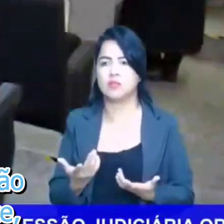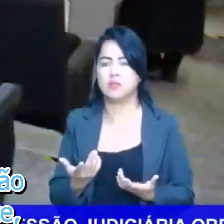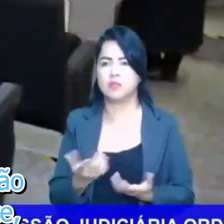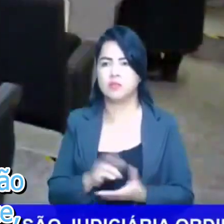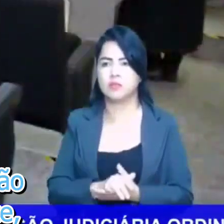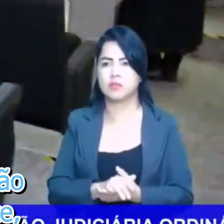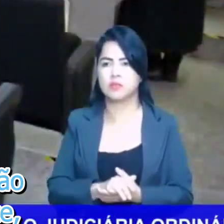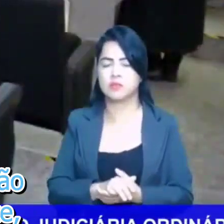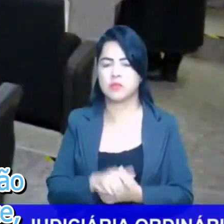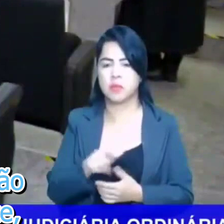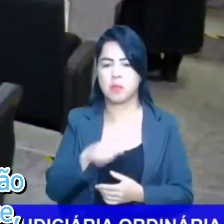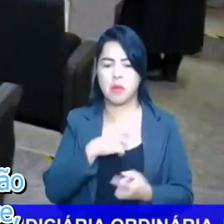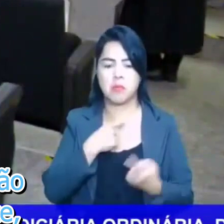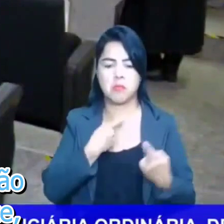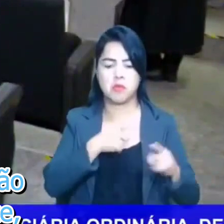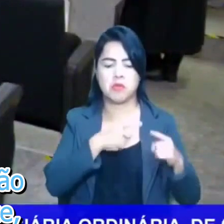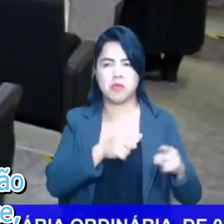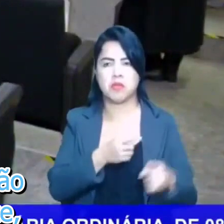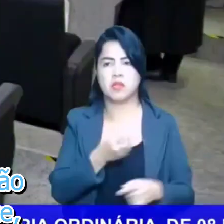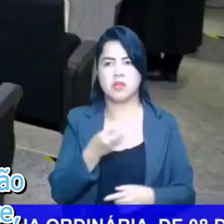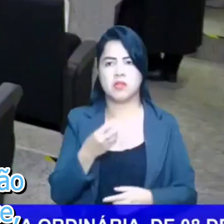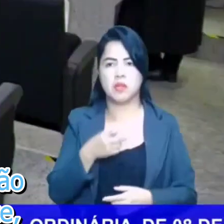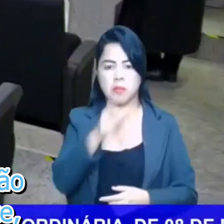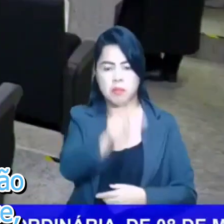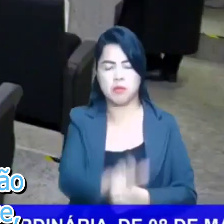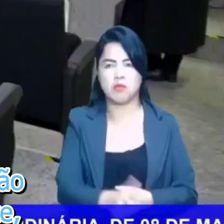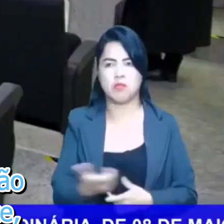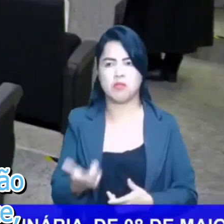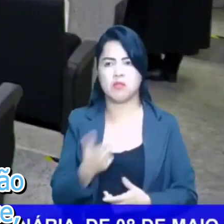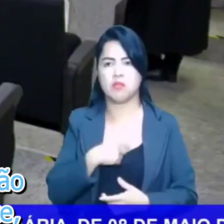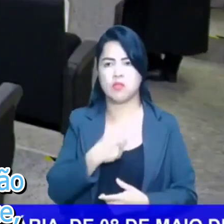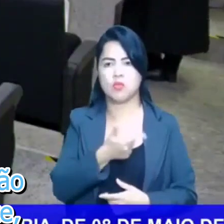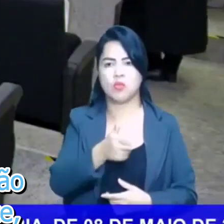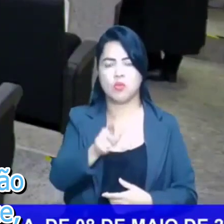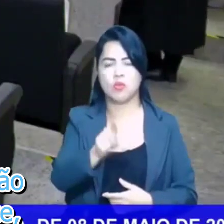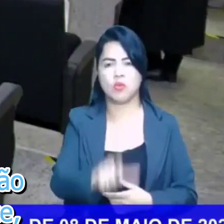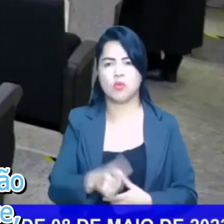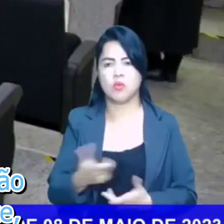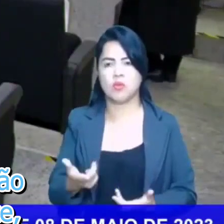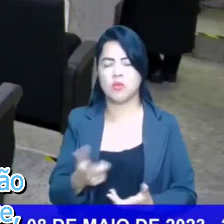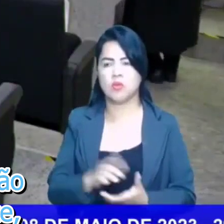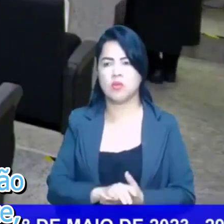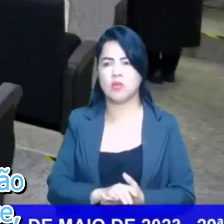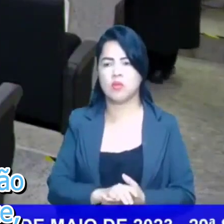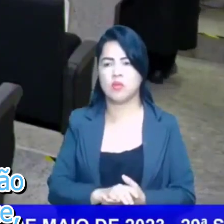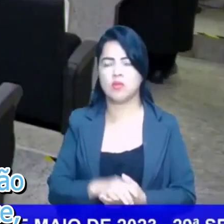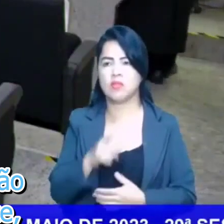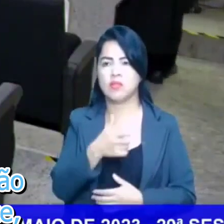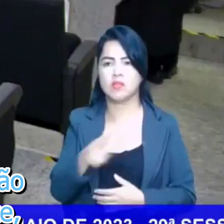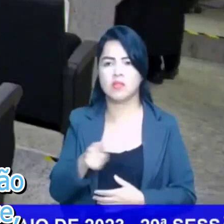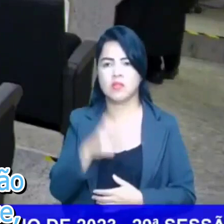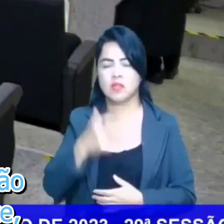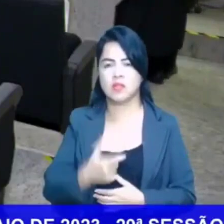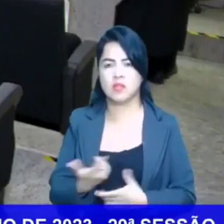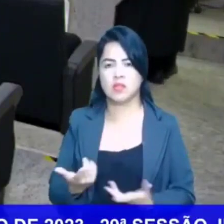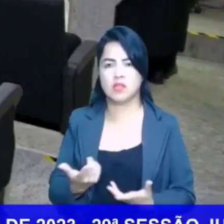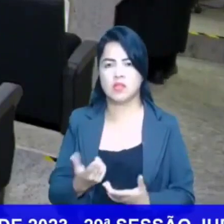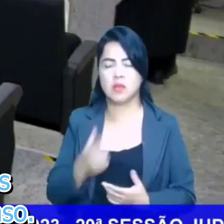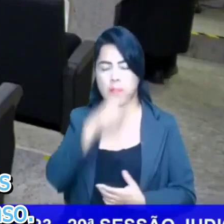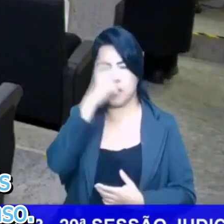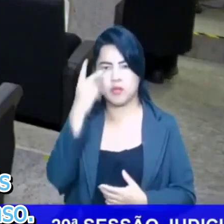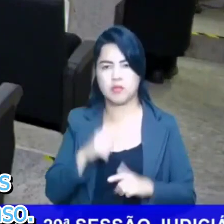para prejudicar terceiros. Então, do lado direito, terceiros, ela não se presta para prejudicar nem se fosse